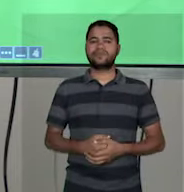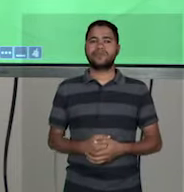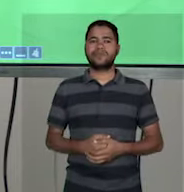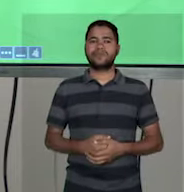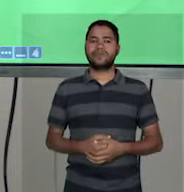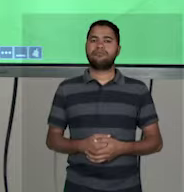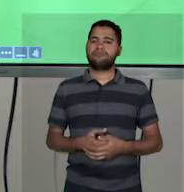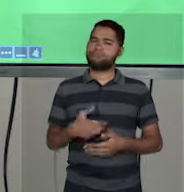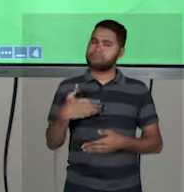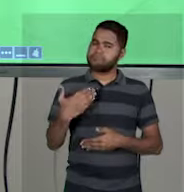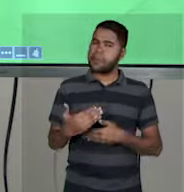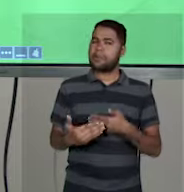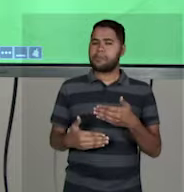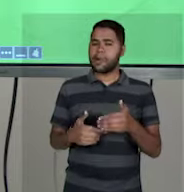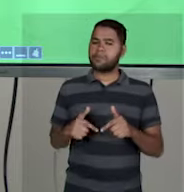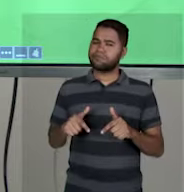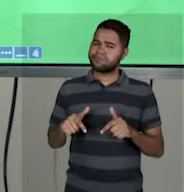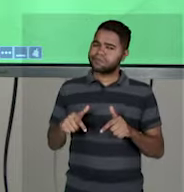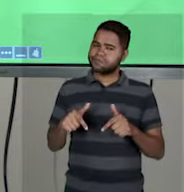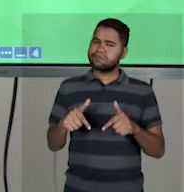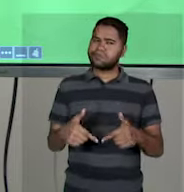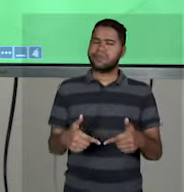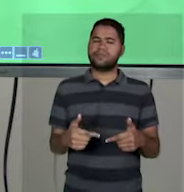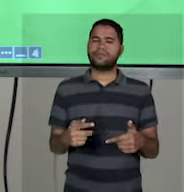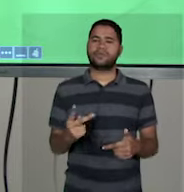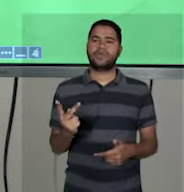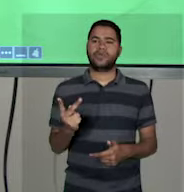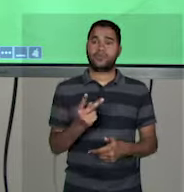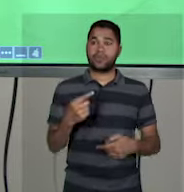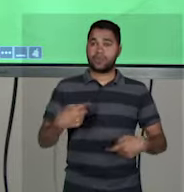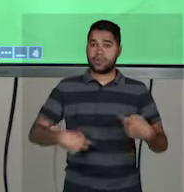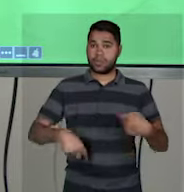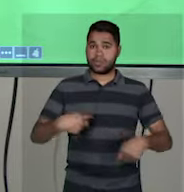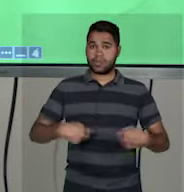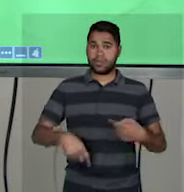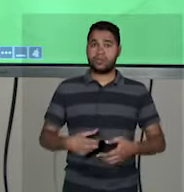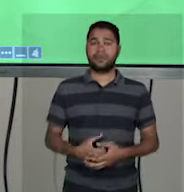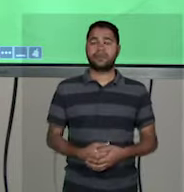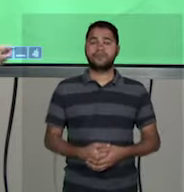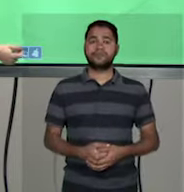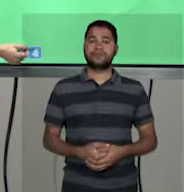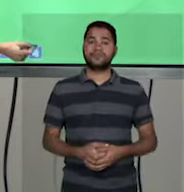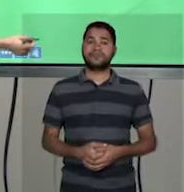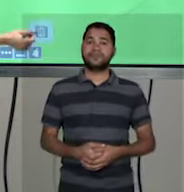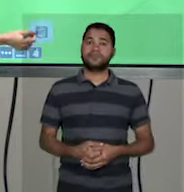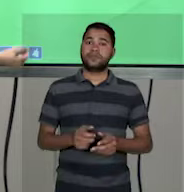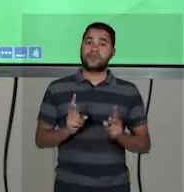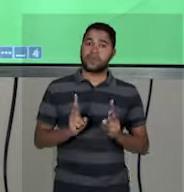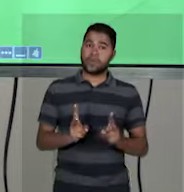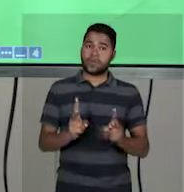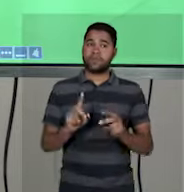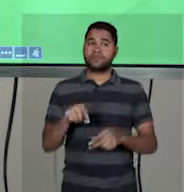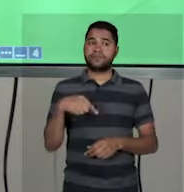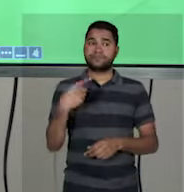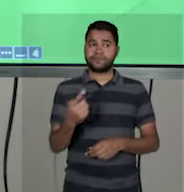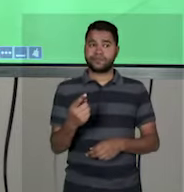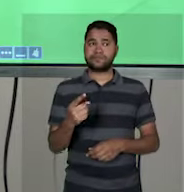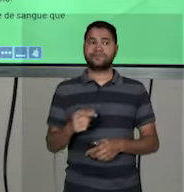esse trabalho, né, entre os dois sistemas. Bom, vamos para a nossa